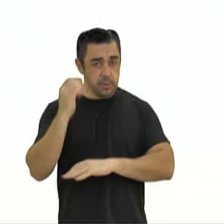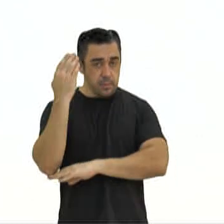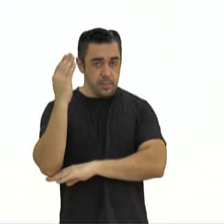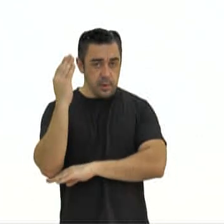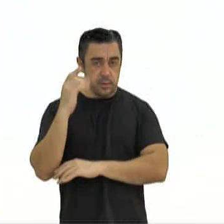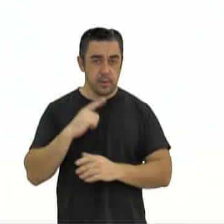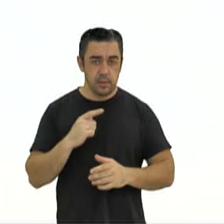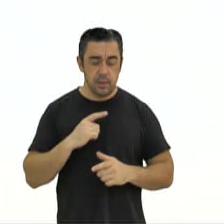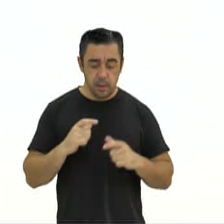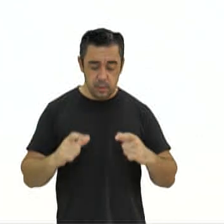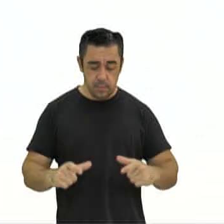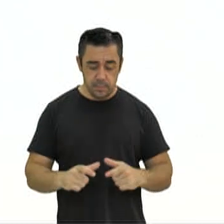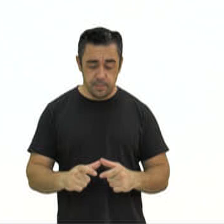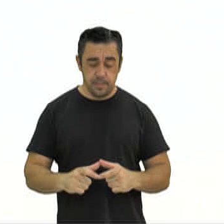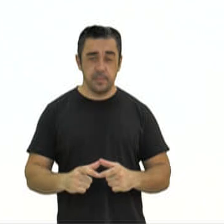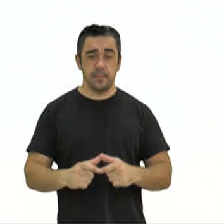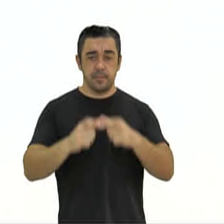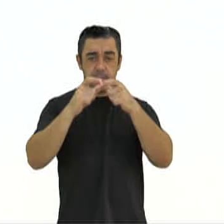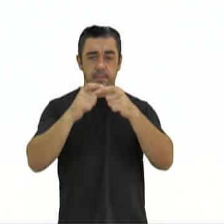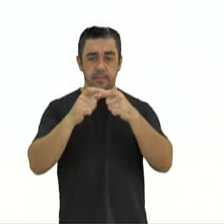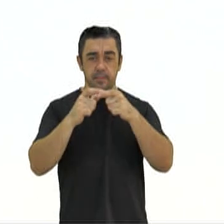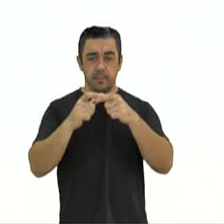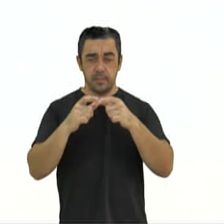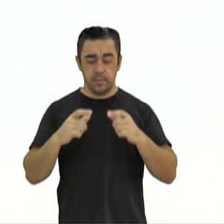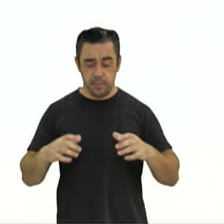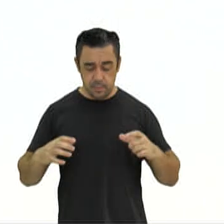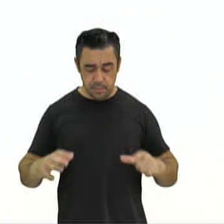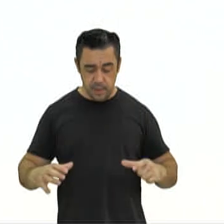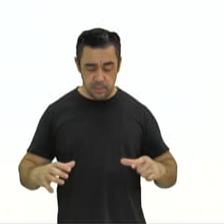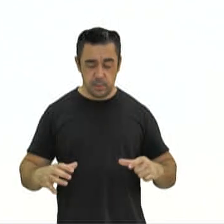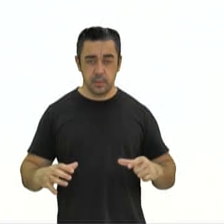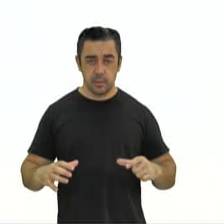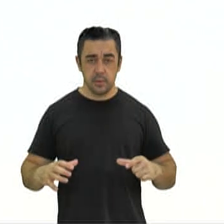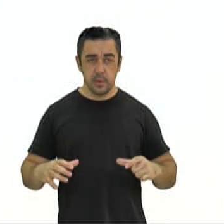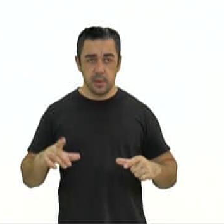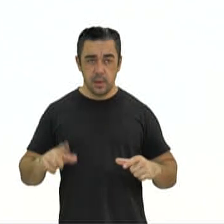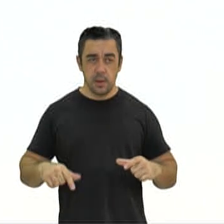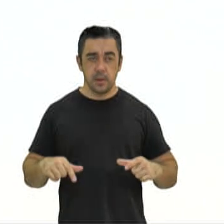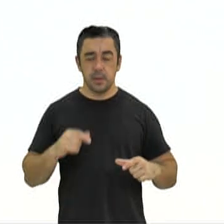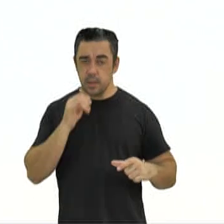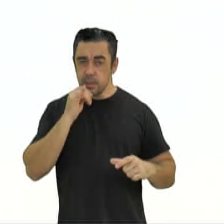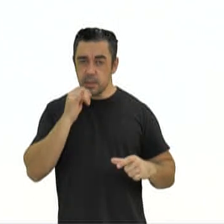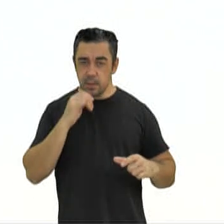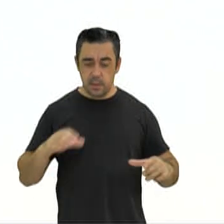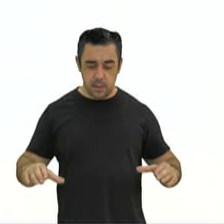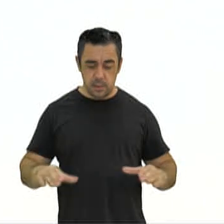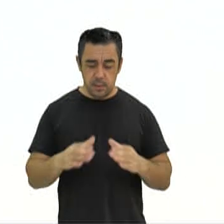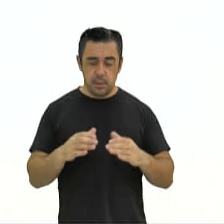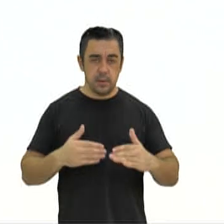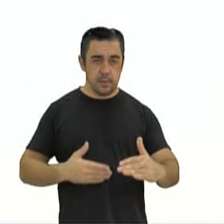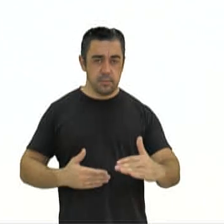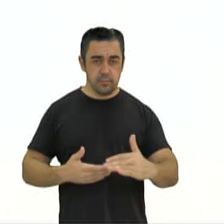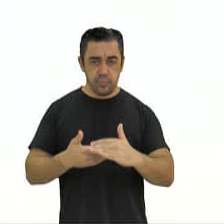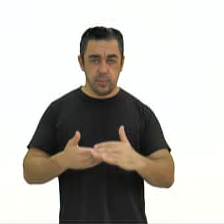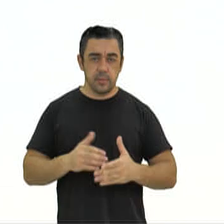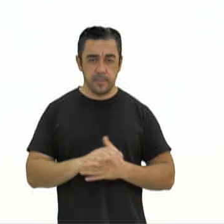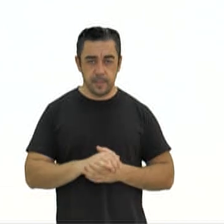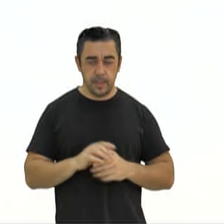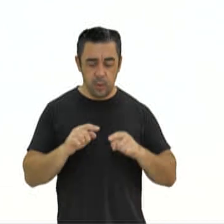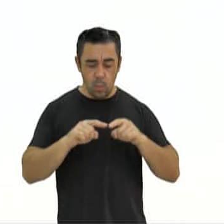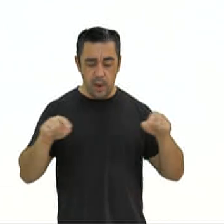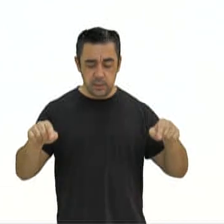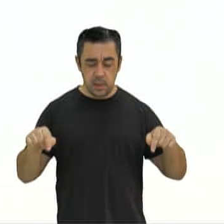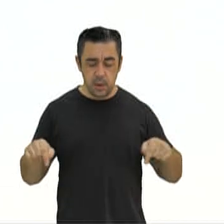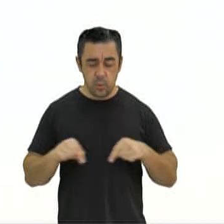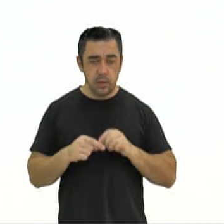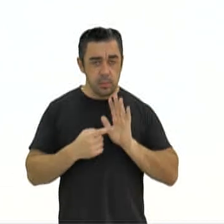prisma reto cuja base quadrada coincide com a base menor de um tronco de pirâmide regular, quadrangular,